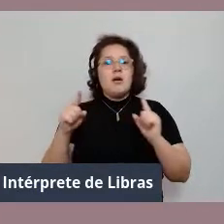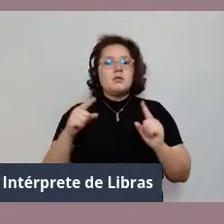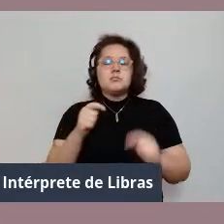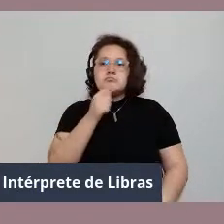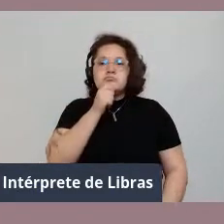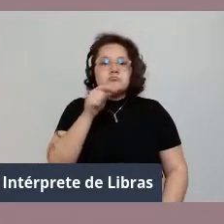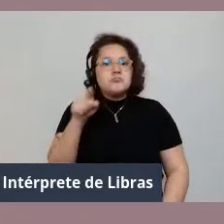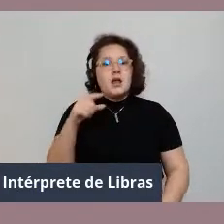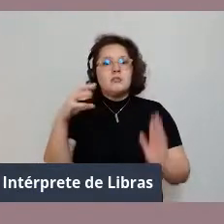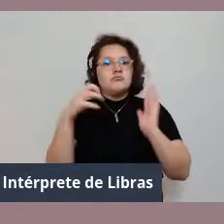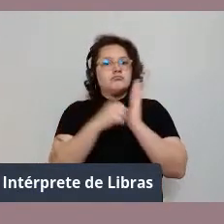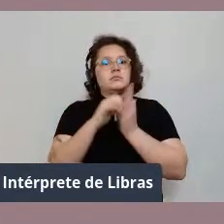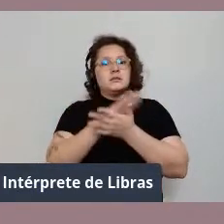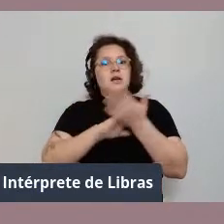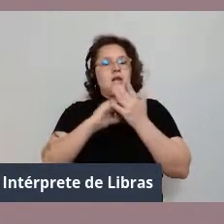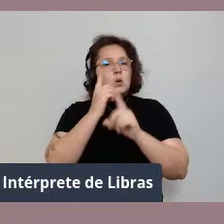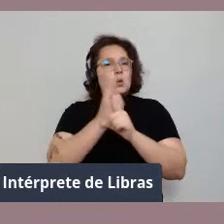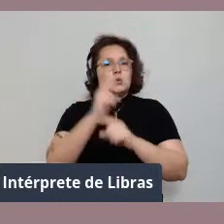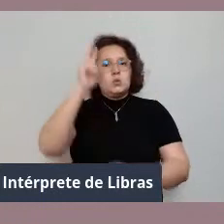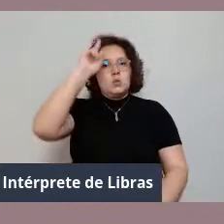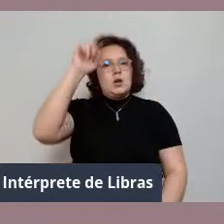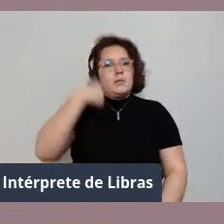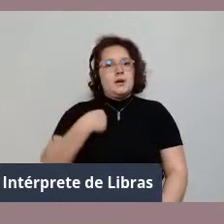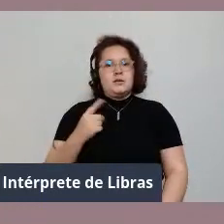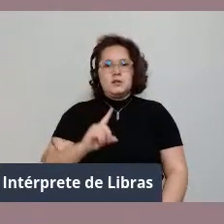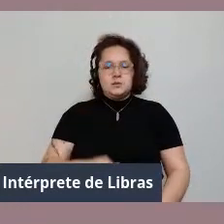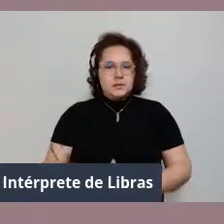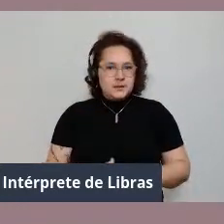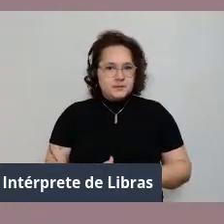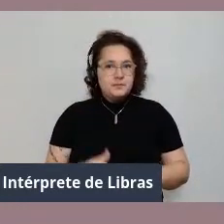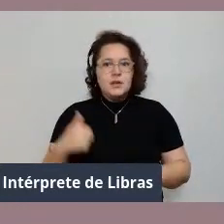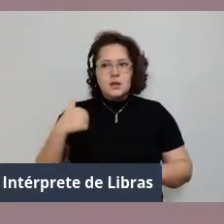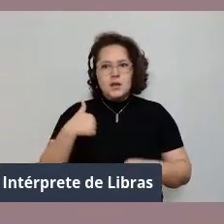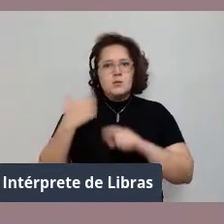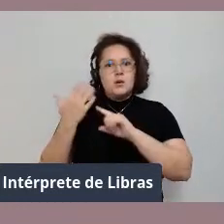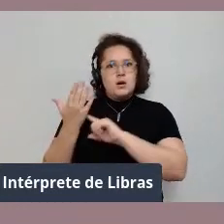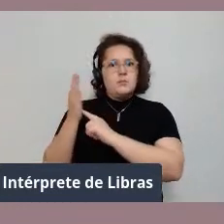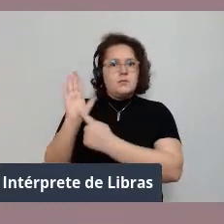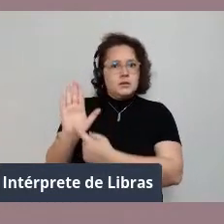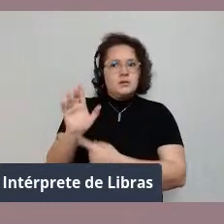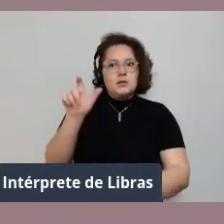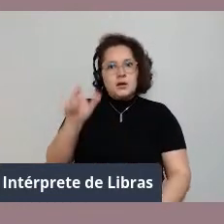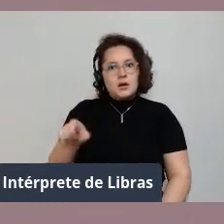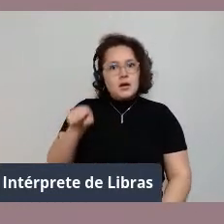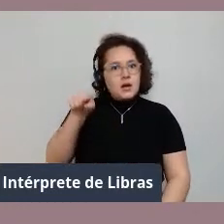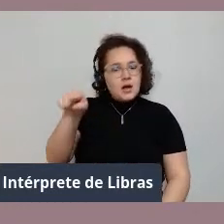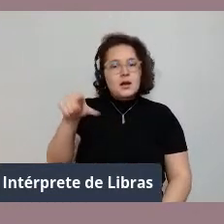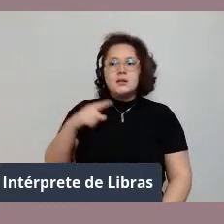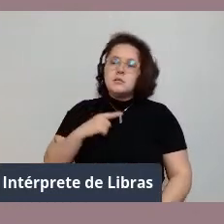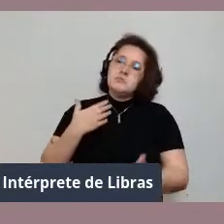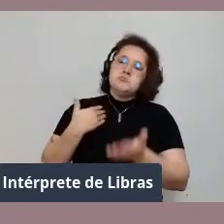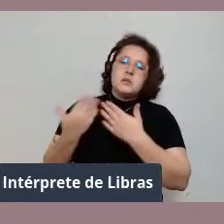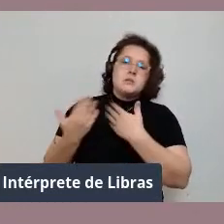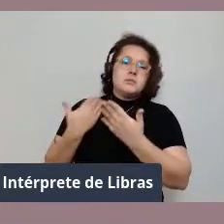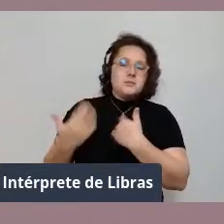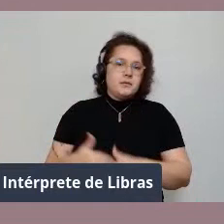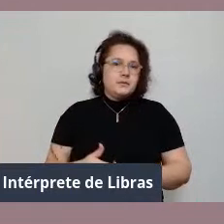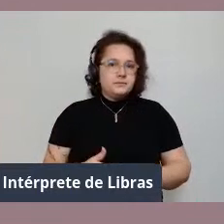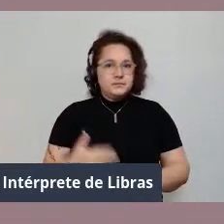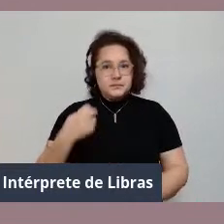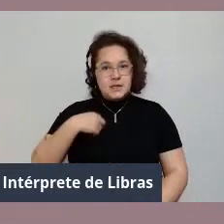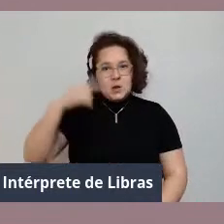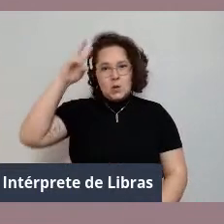de mim. Eu tinha sido apresentada a ela e trocado algumas palavras em alguns eventos. Lembro de um